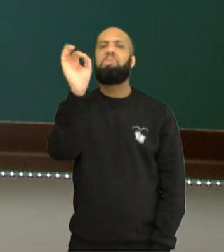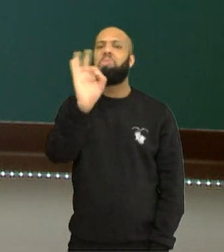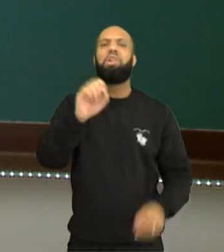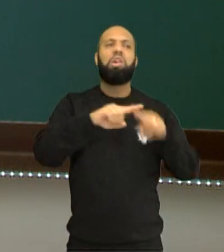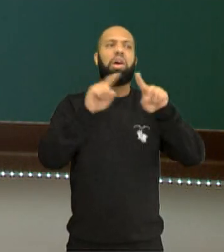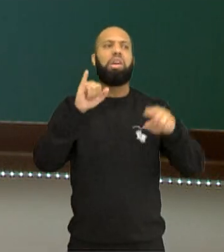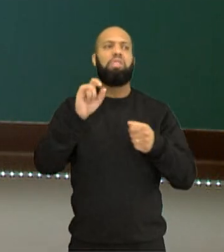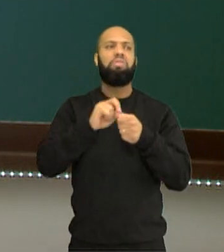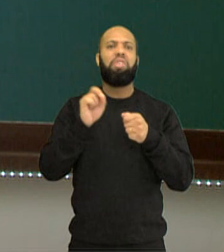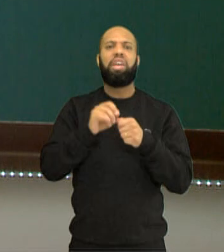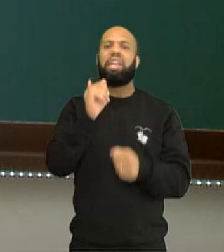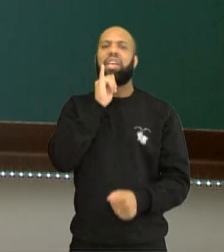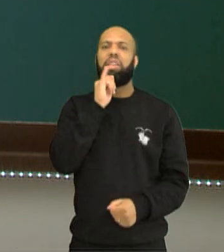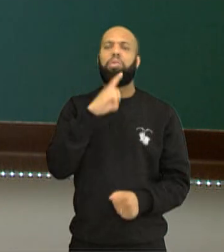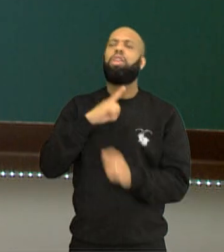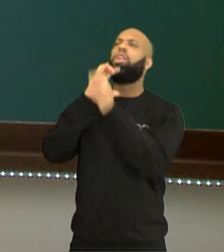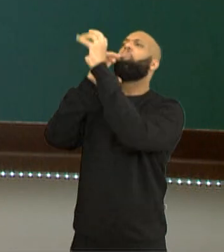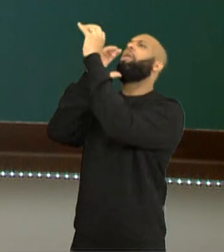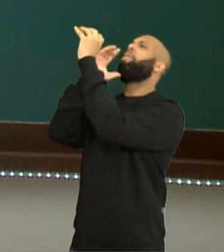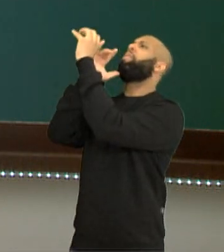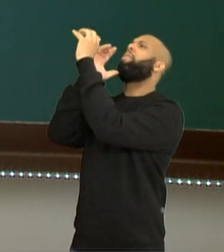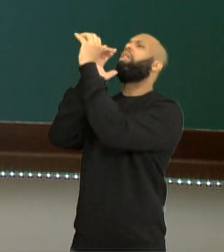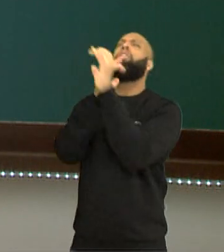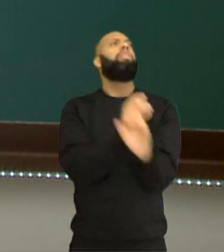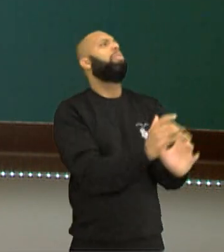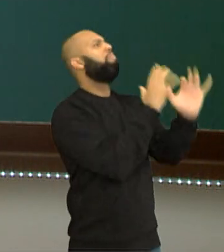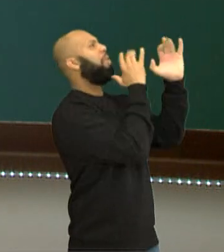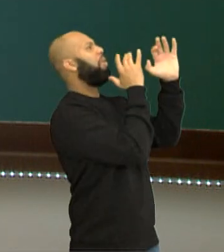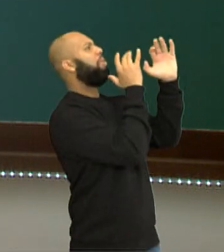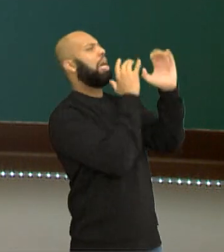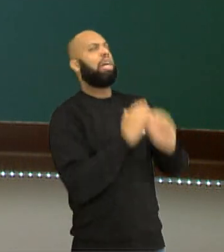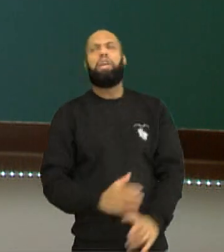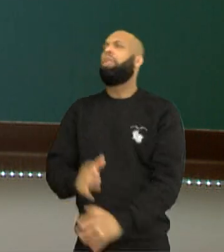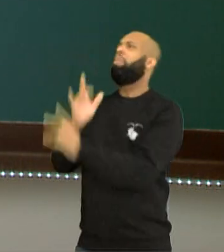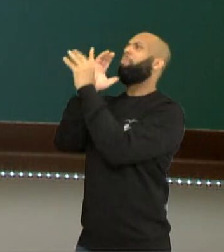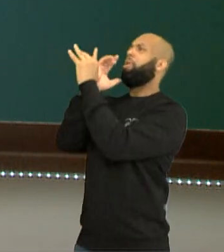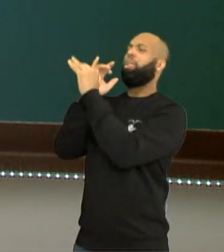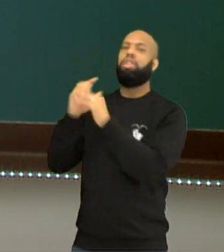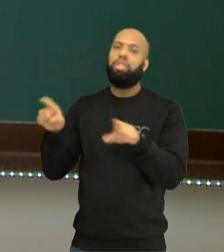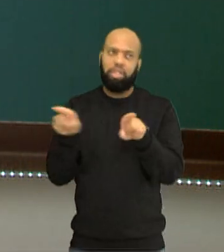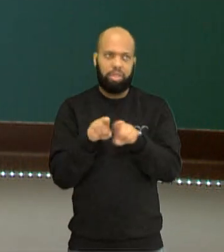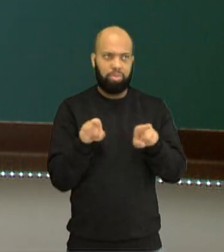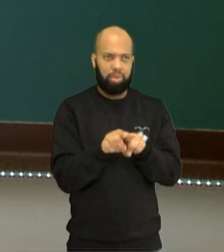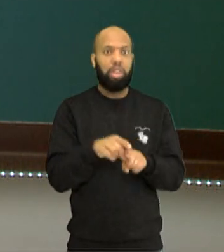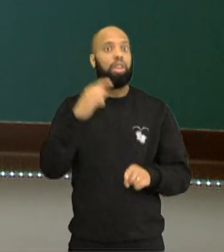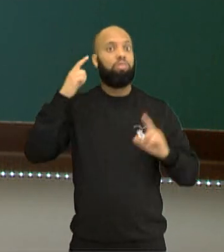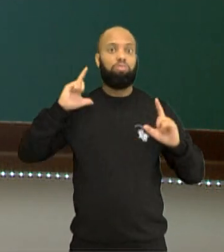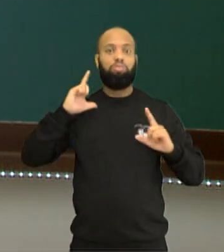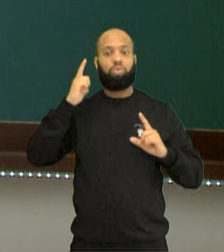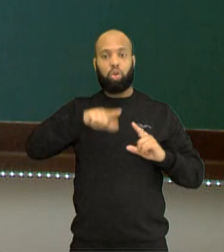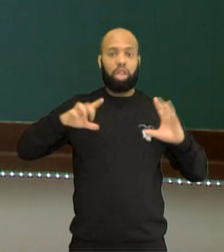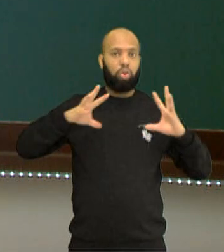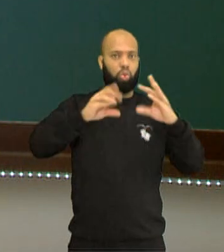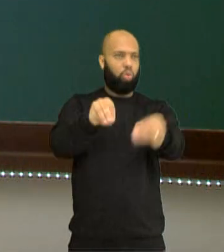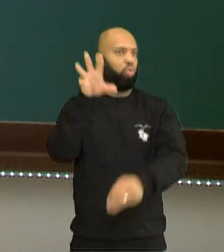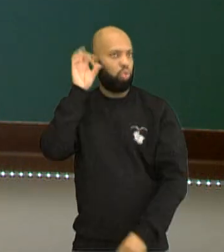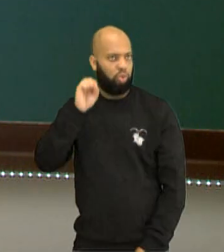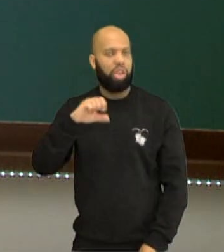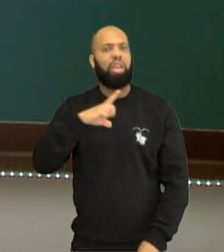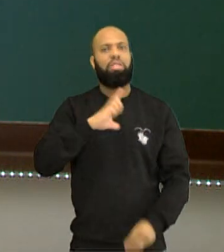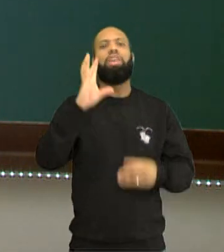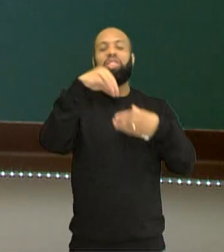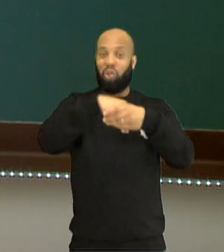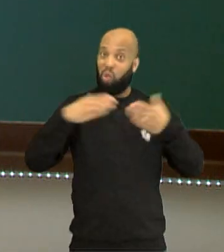mas se você fizer comandos por trombetas, então essas trombetas chegarão até a última pessoa, que nós temos até mesmo hoje, dentro do